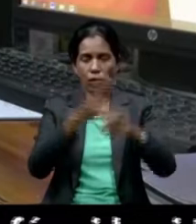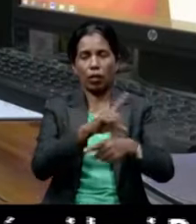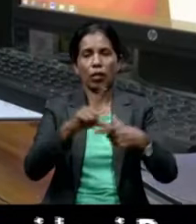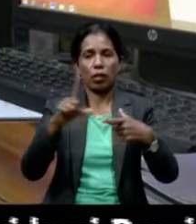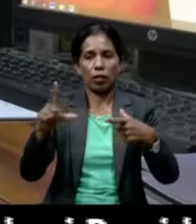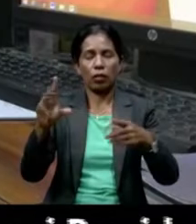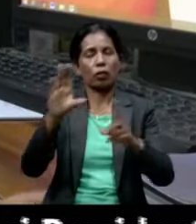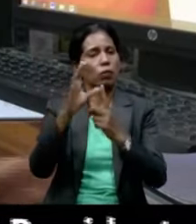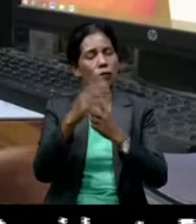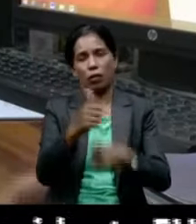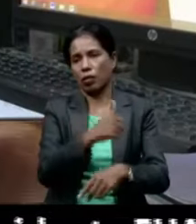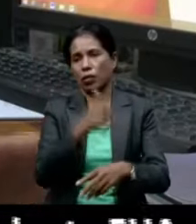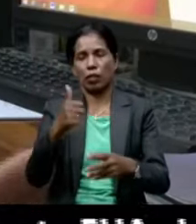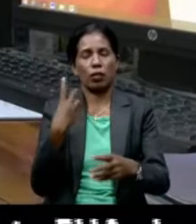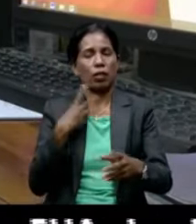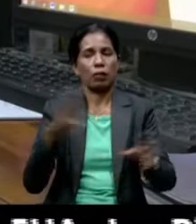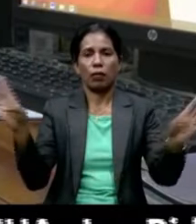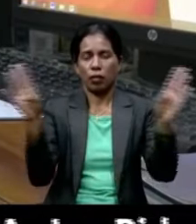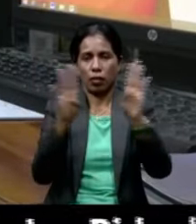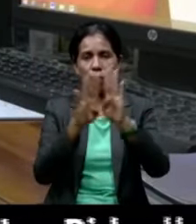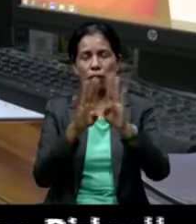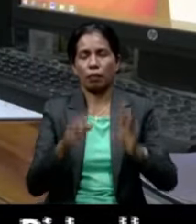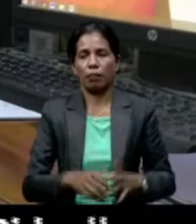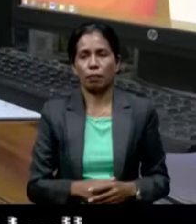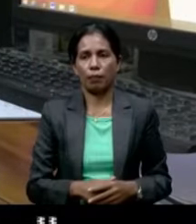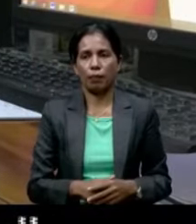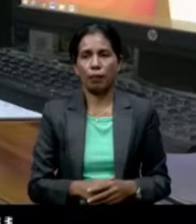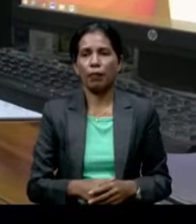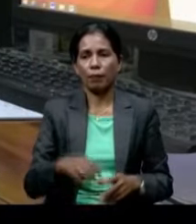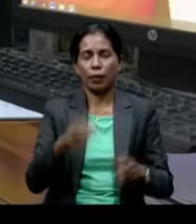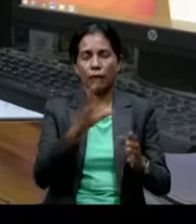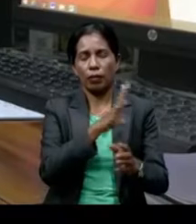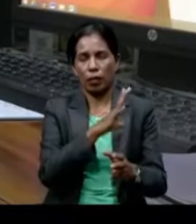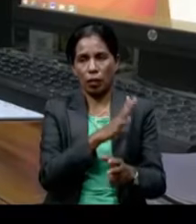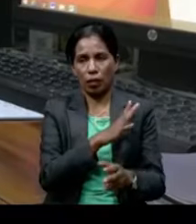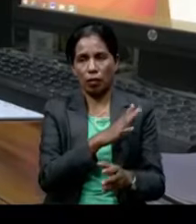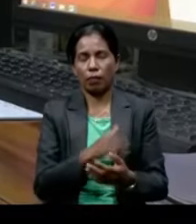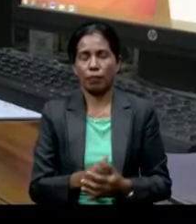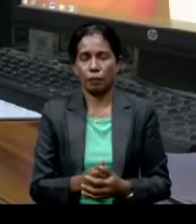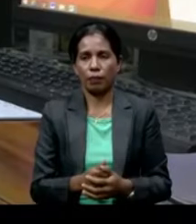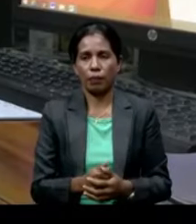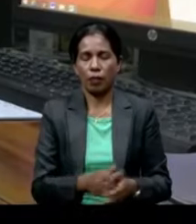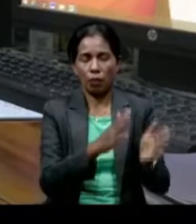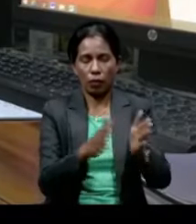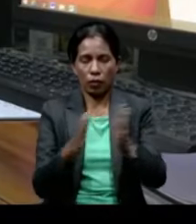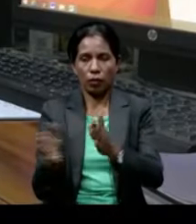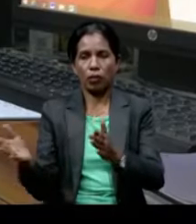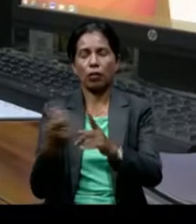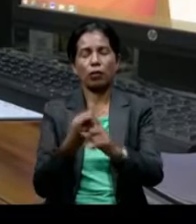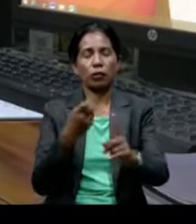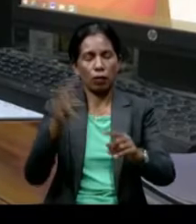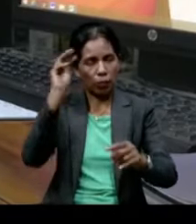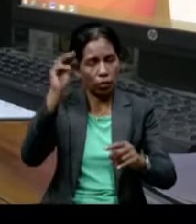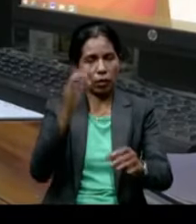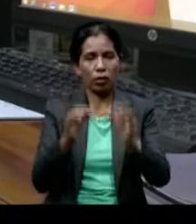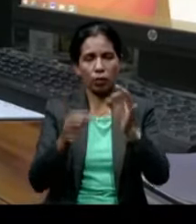e cultura. Selo, a mitaka. Selo, a mitaka, origem, prosesus di ministerio karik abang